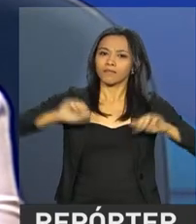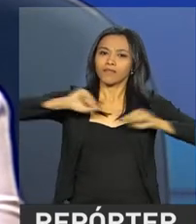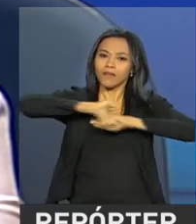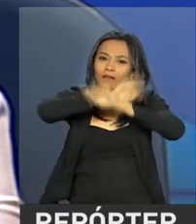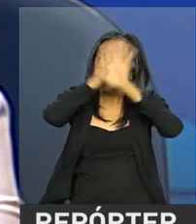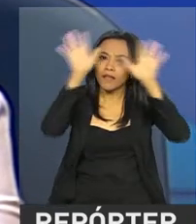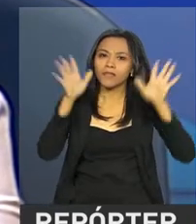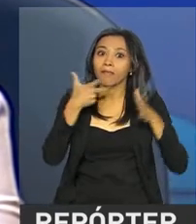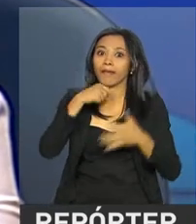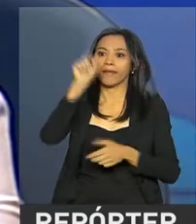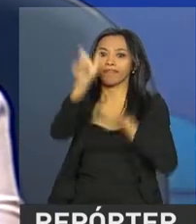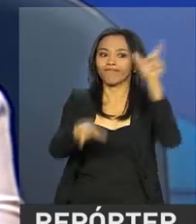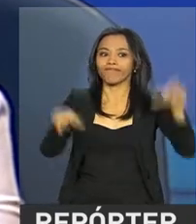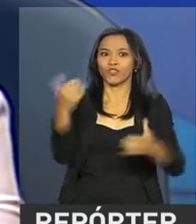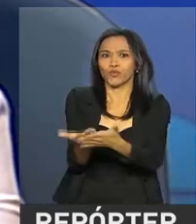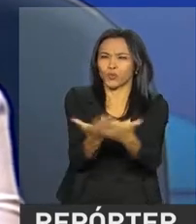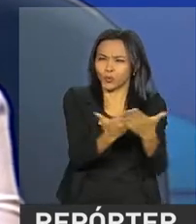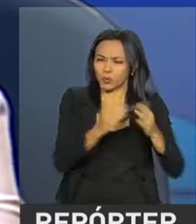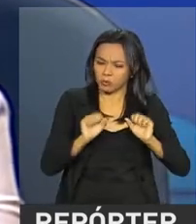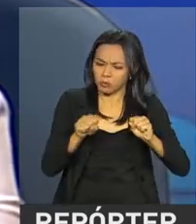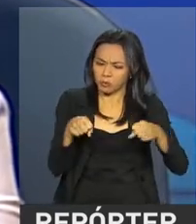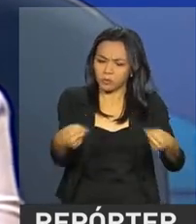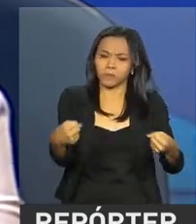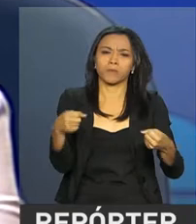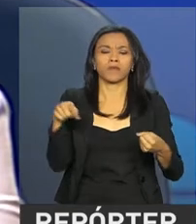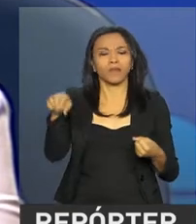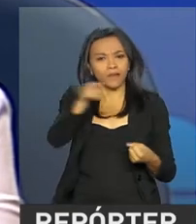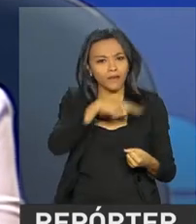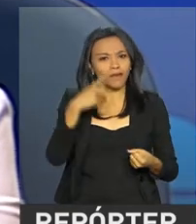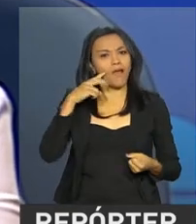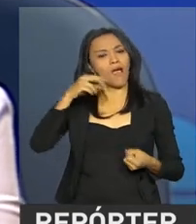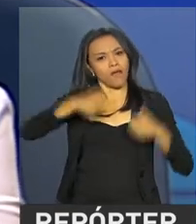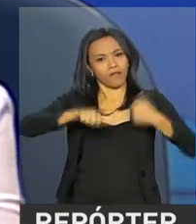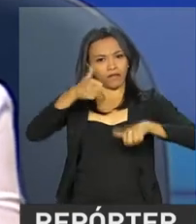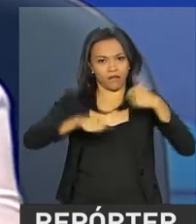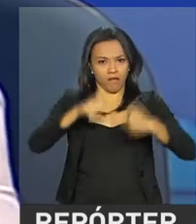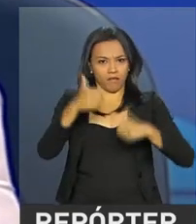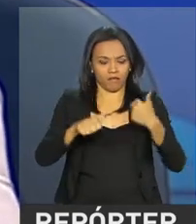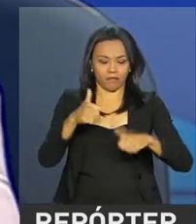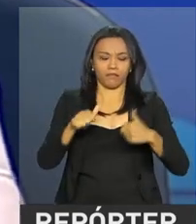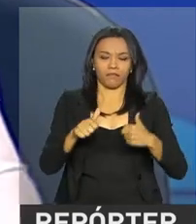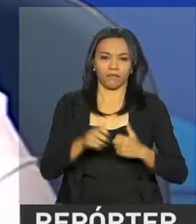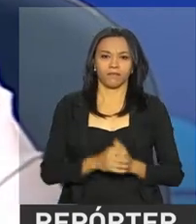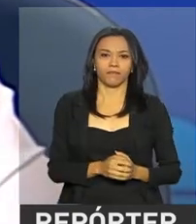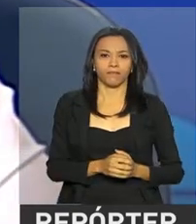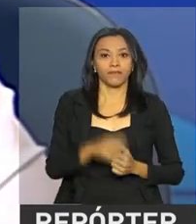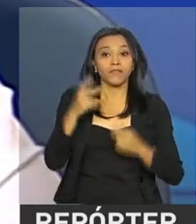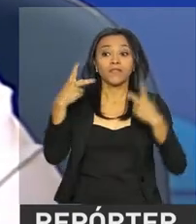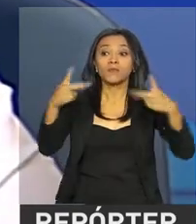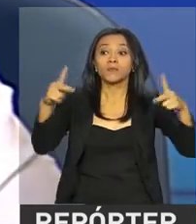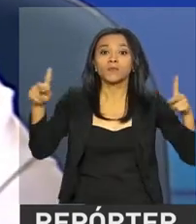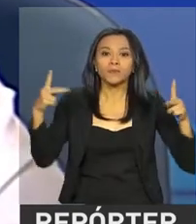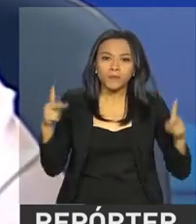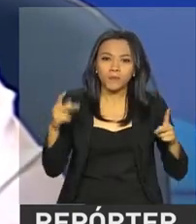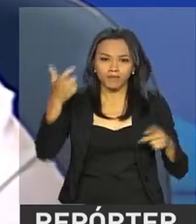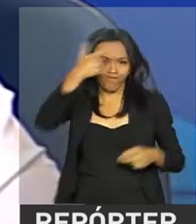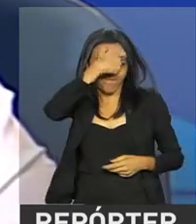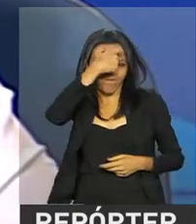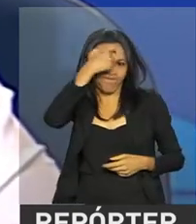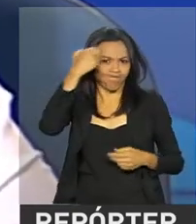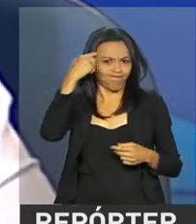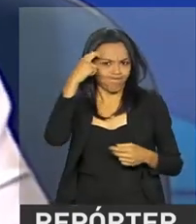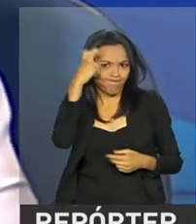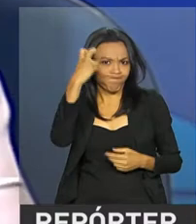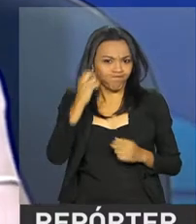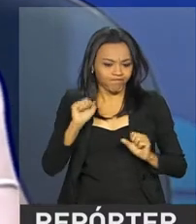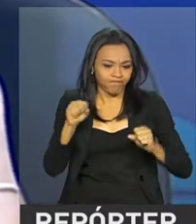que estudam e que tem o seu desempenho avaliado a partir da sua própria capacidade.